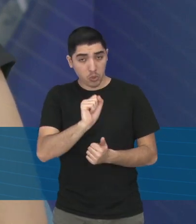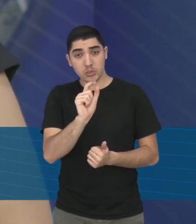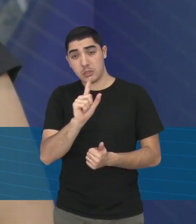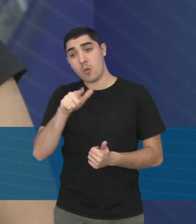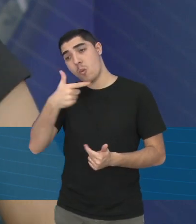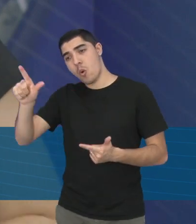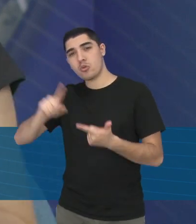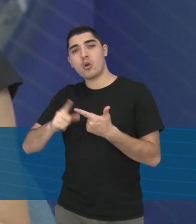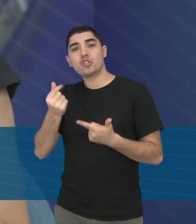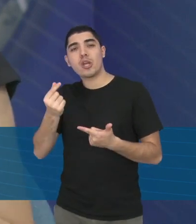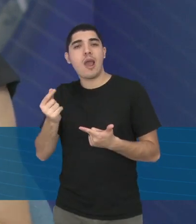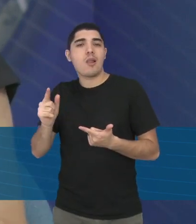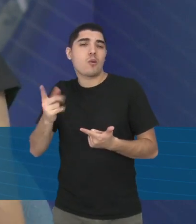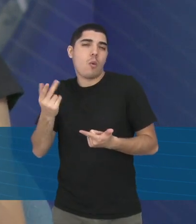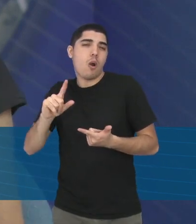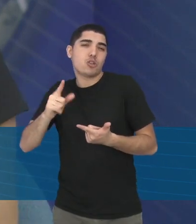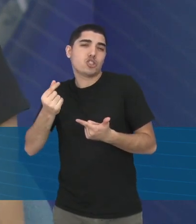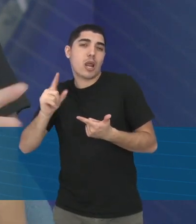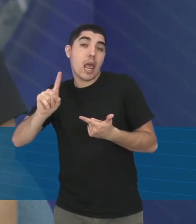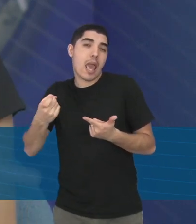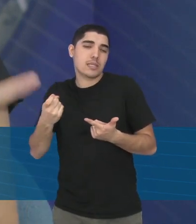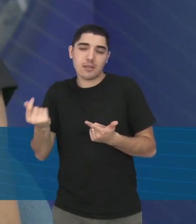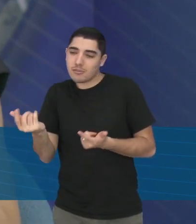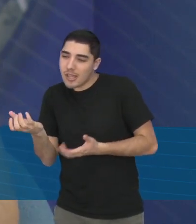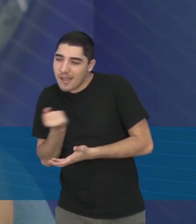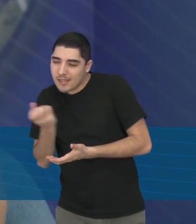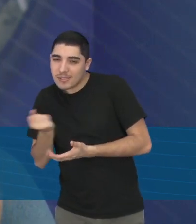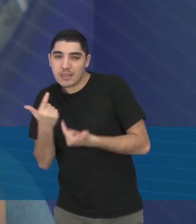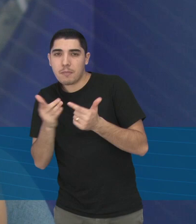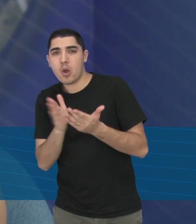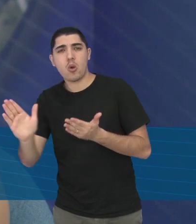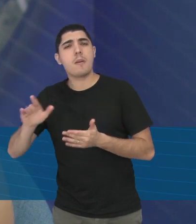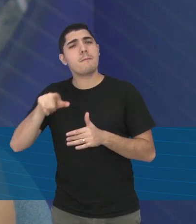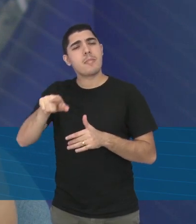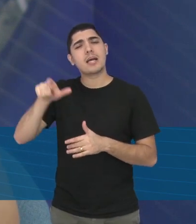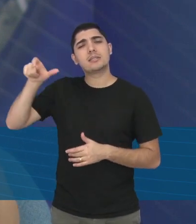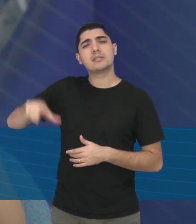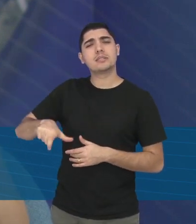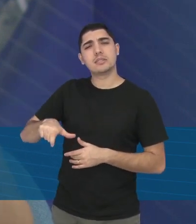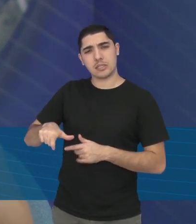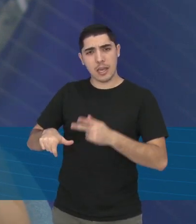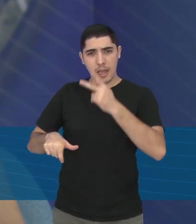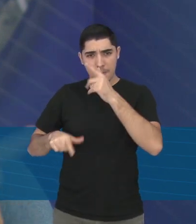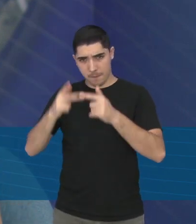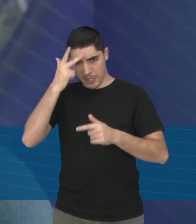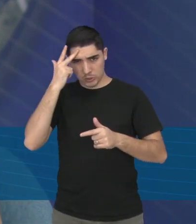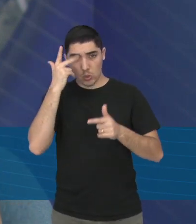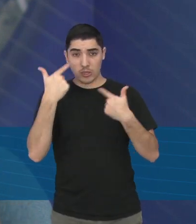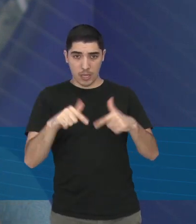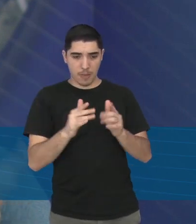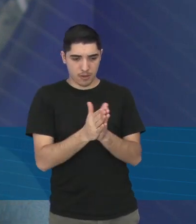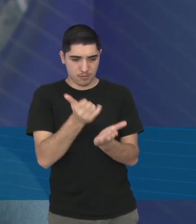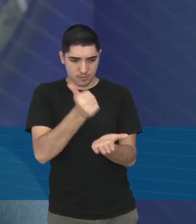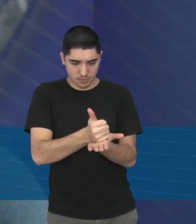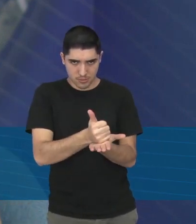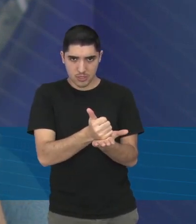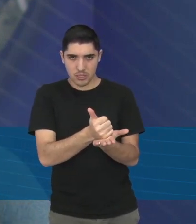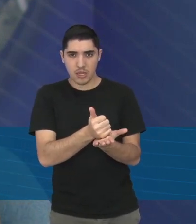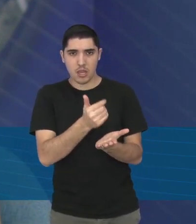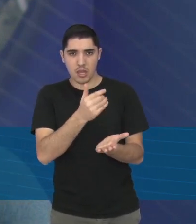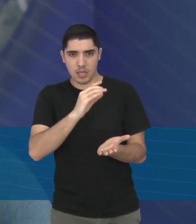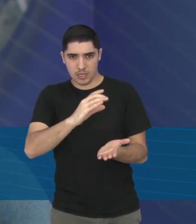aí, só para a gente esclarecer, o CLT, ele pode ser MEI também? Tem alguns direitos que ele pode perder,